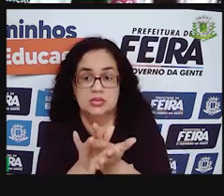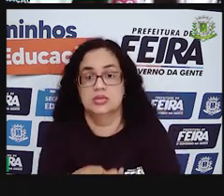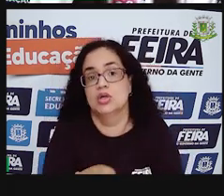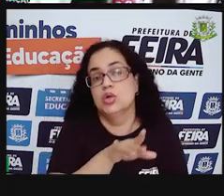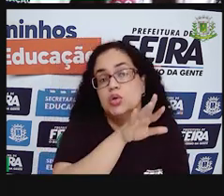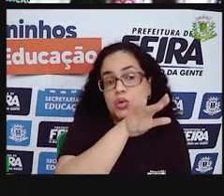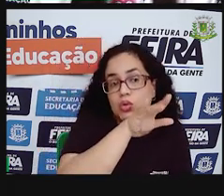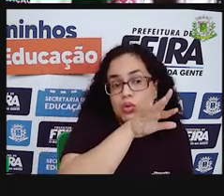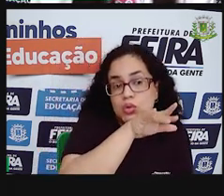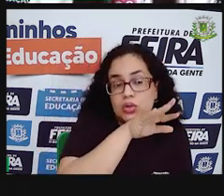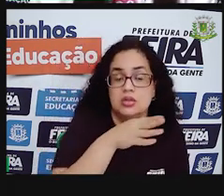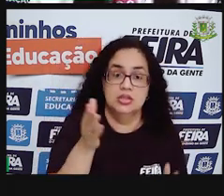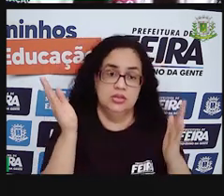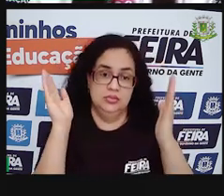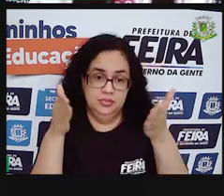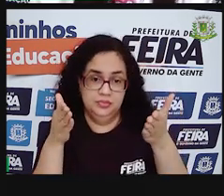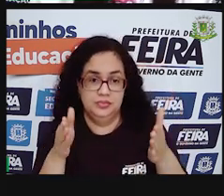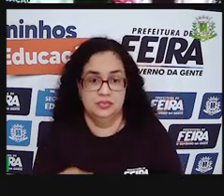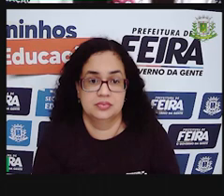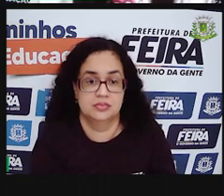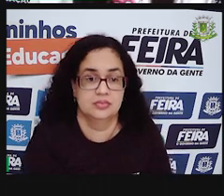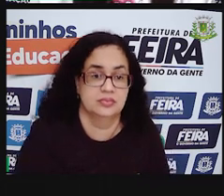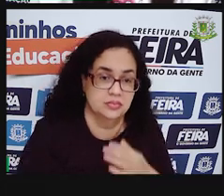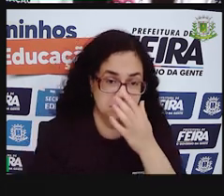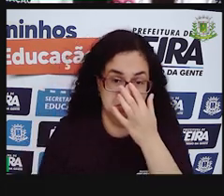prejudicando a vida deles até hoje.